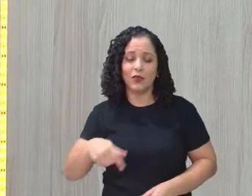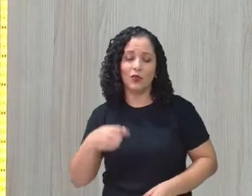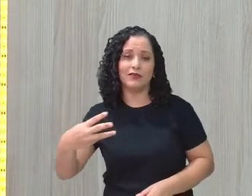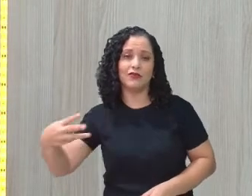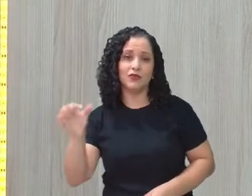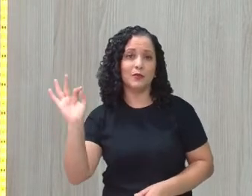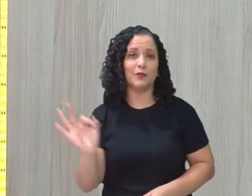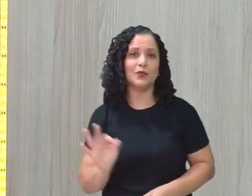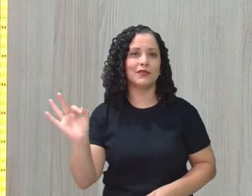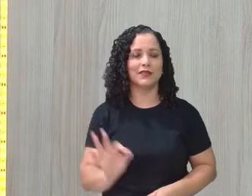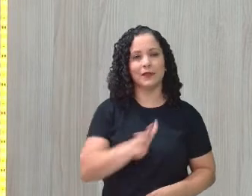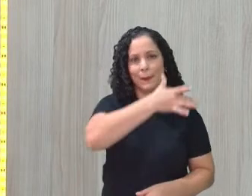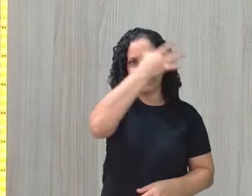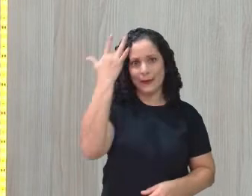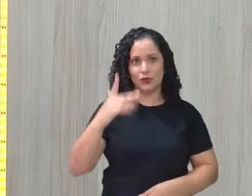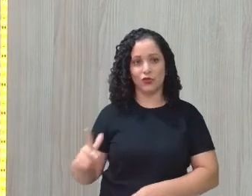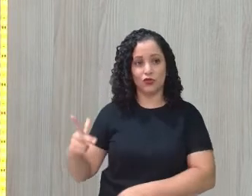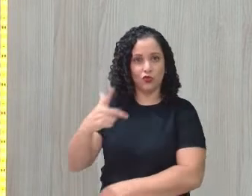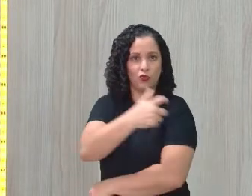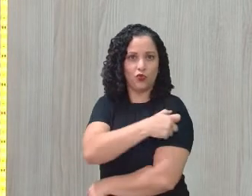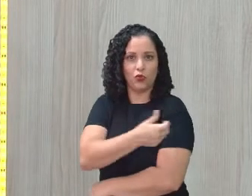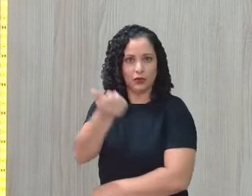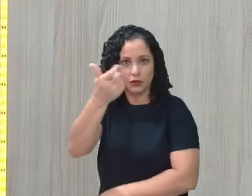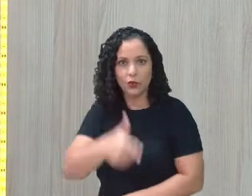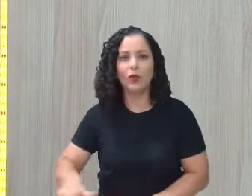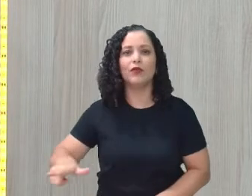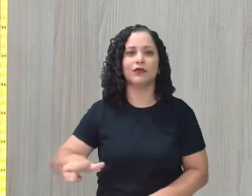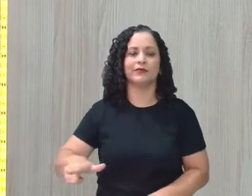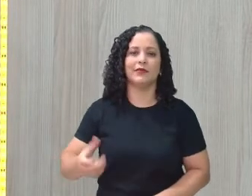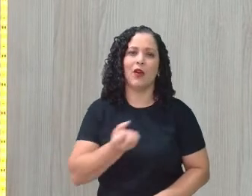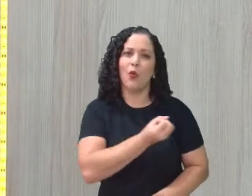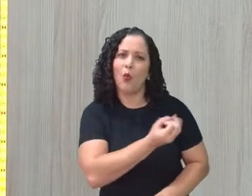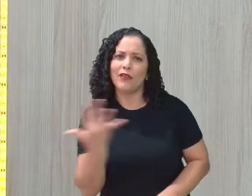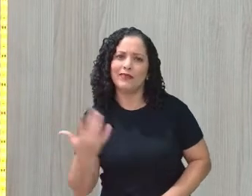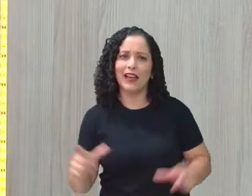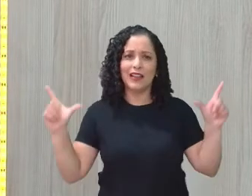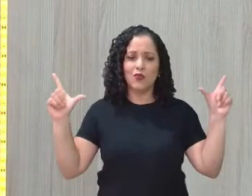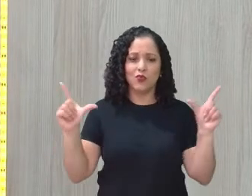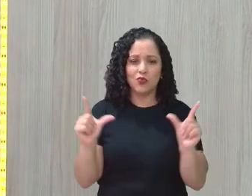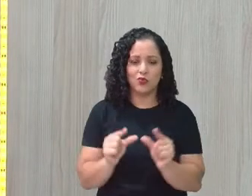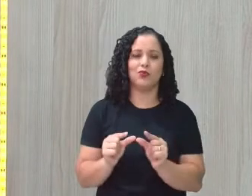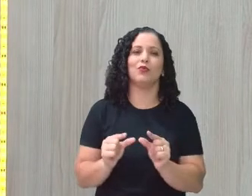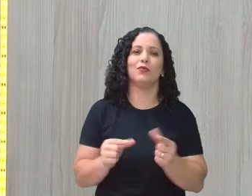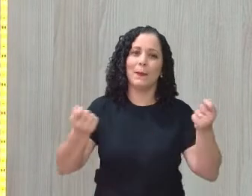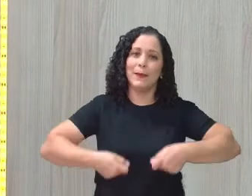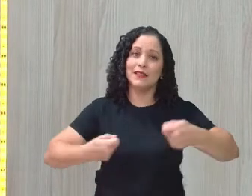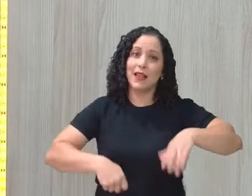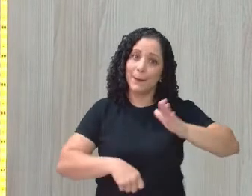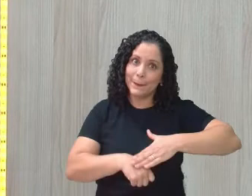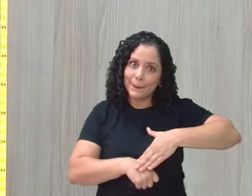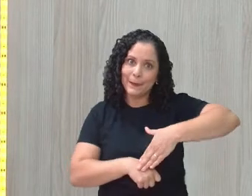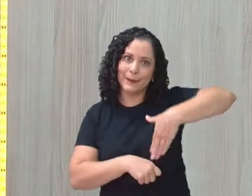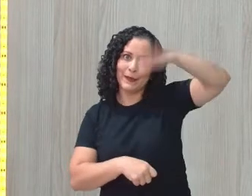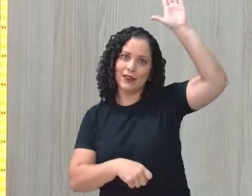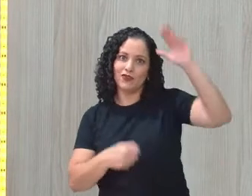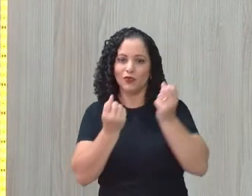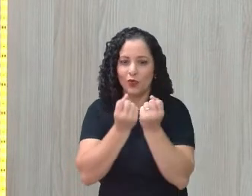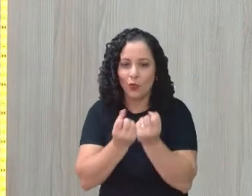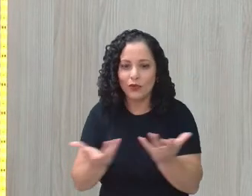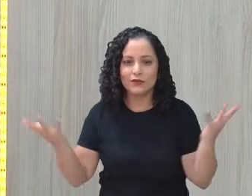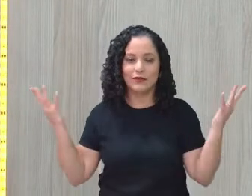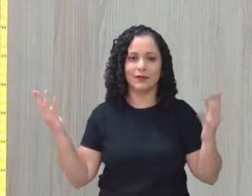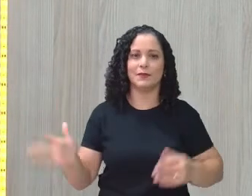37,53% tomaram a dose de reforço. Então, esse número é muito pequeno até alcançarmos realmente